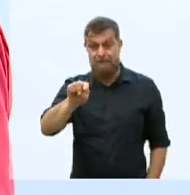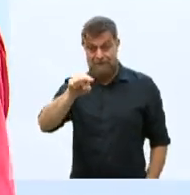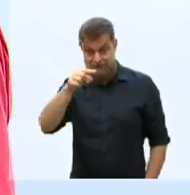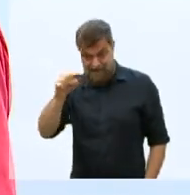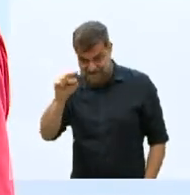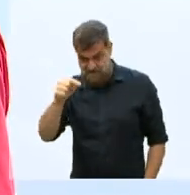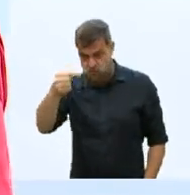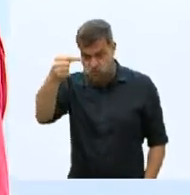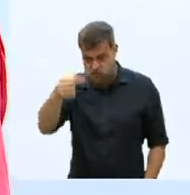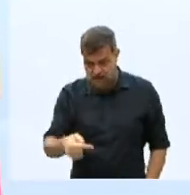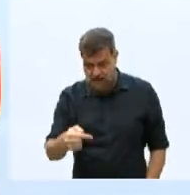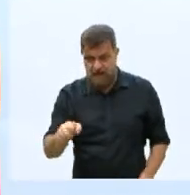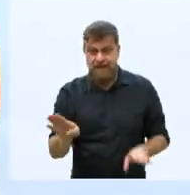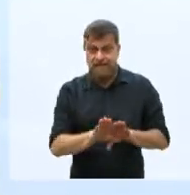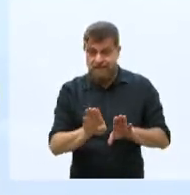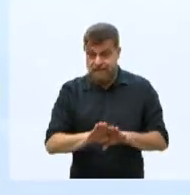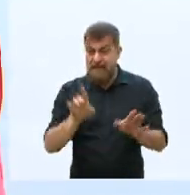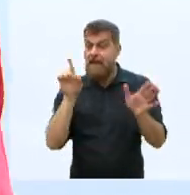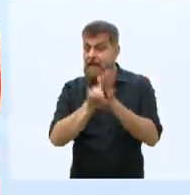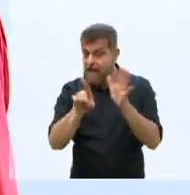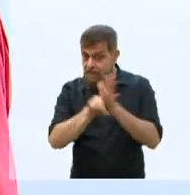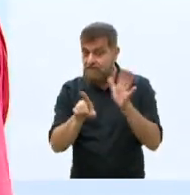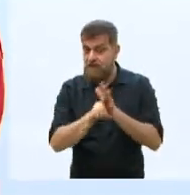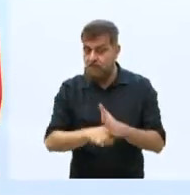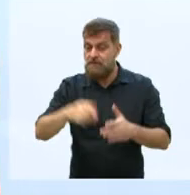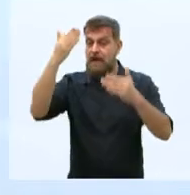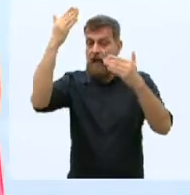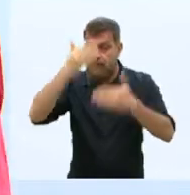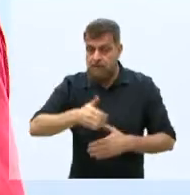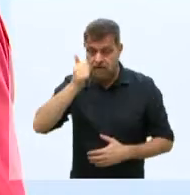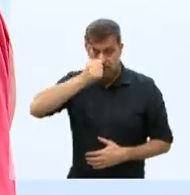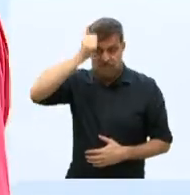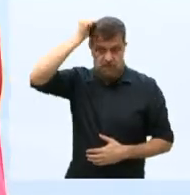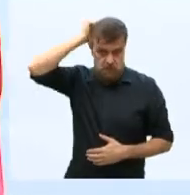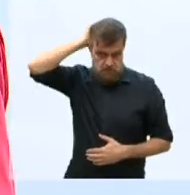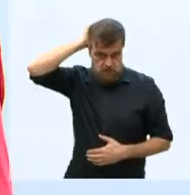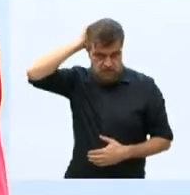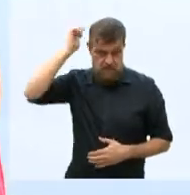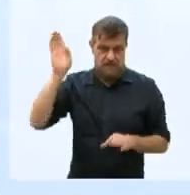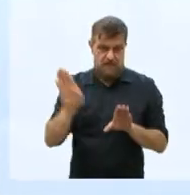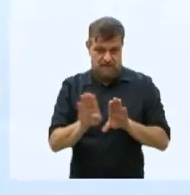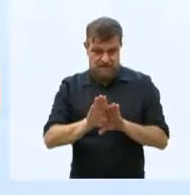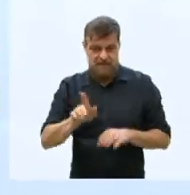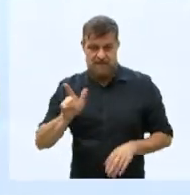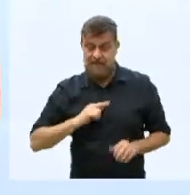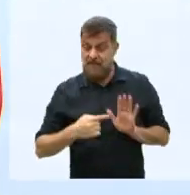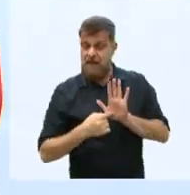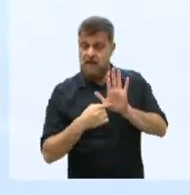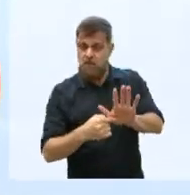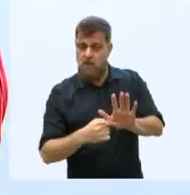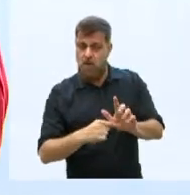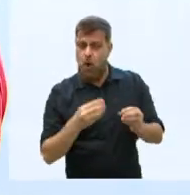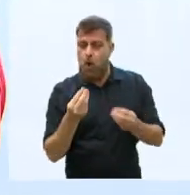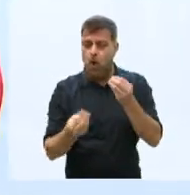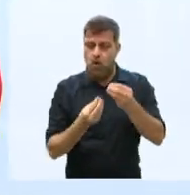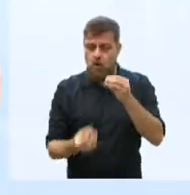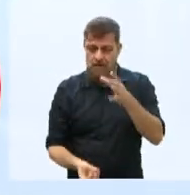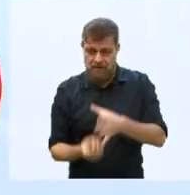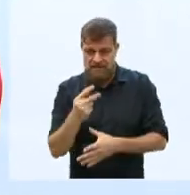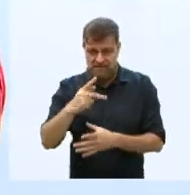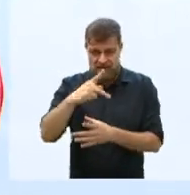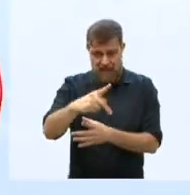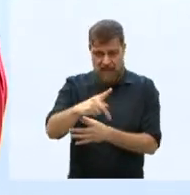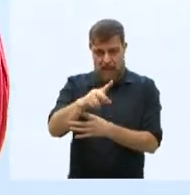também cai em vestibular, está presente no ensino médio, no cursinho, chamada equação de Bernoulli, que mostra como que a pressão